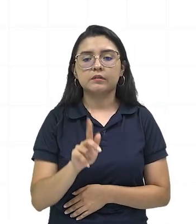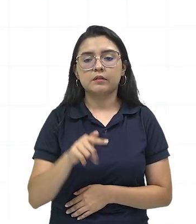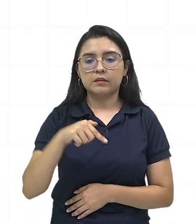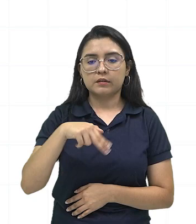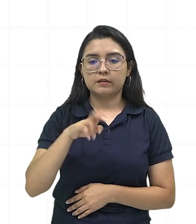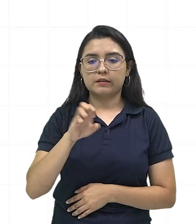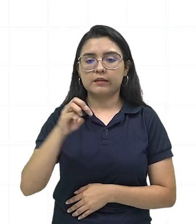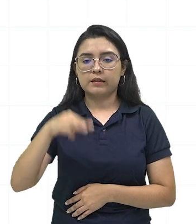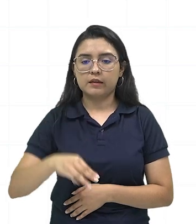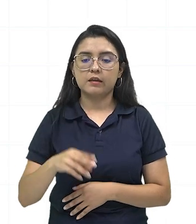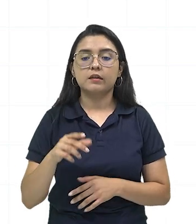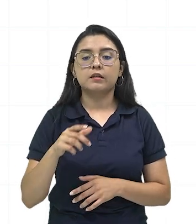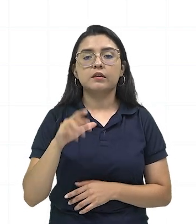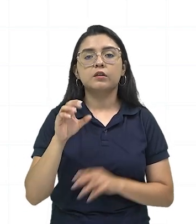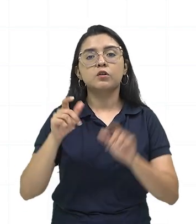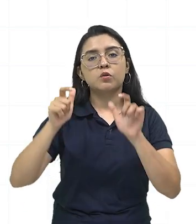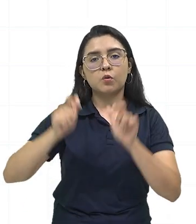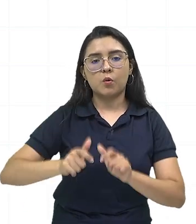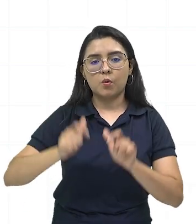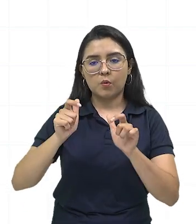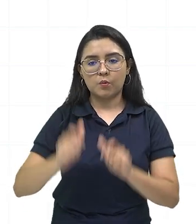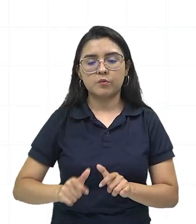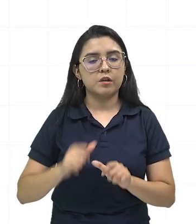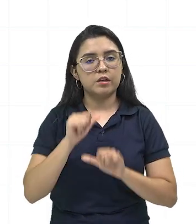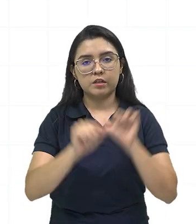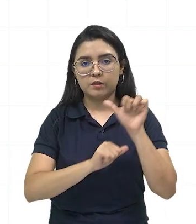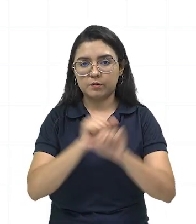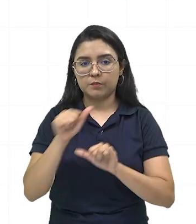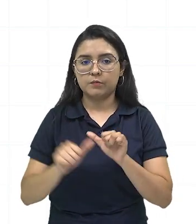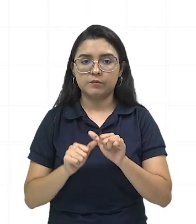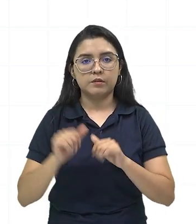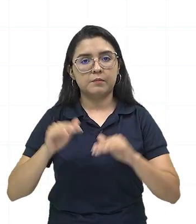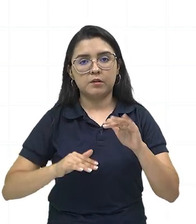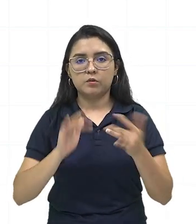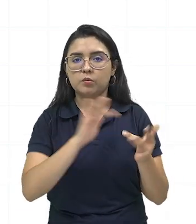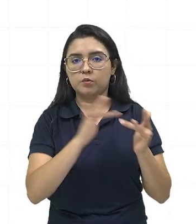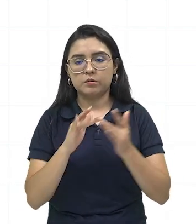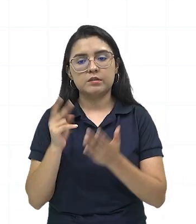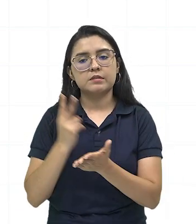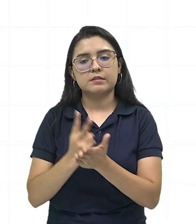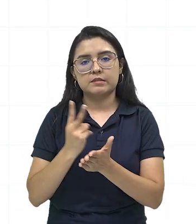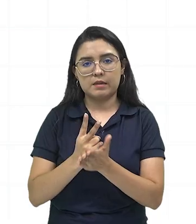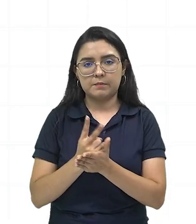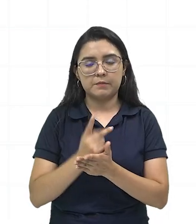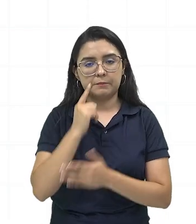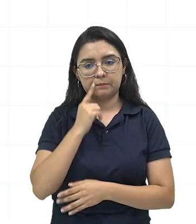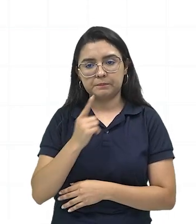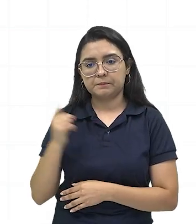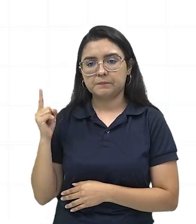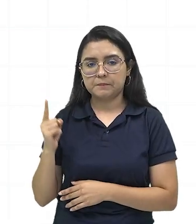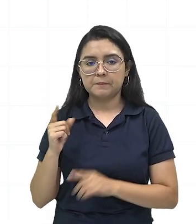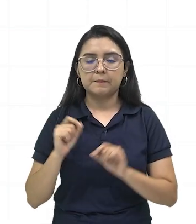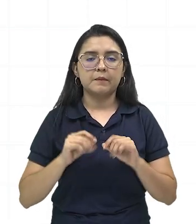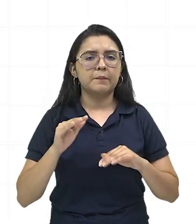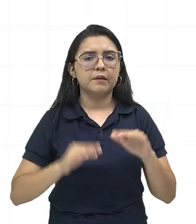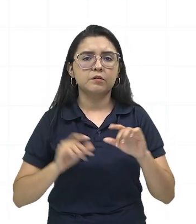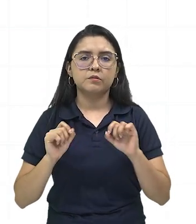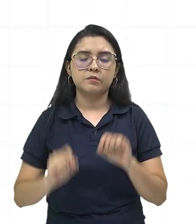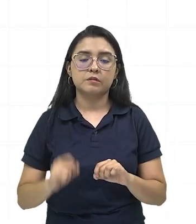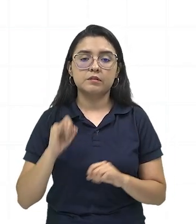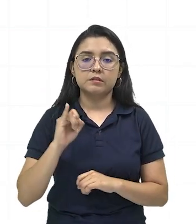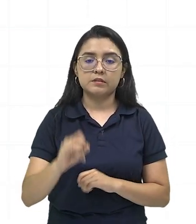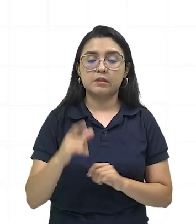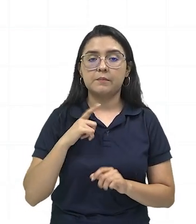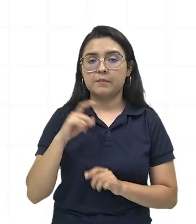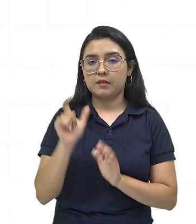onde. Que, quem e onde, eles não vão variar dentro do contexto, sempre vão aparecer assim, independentemente se o